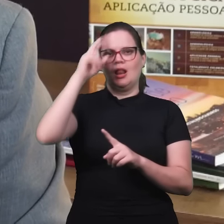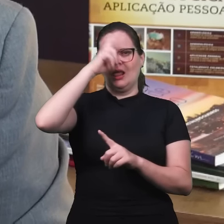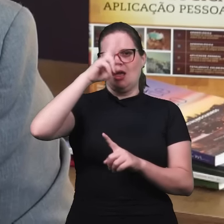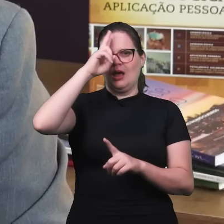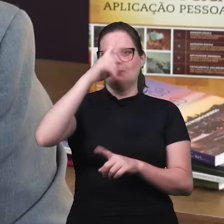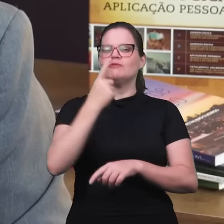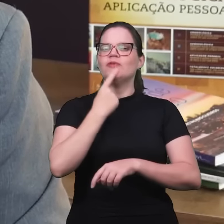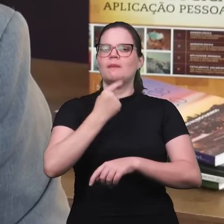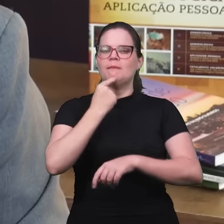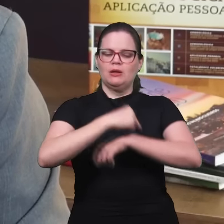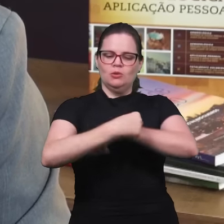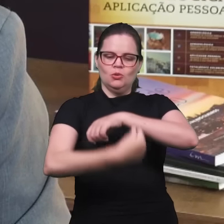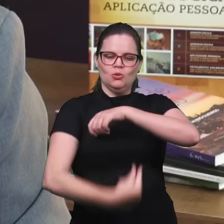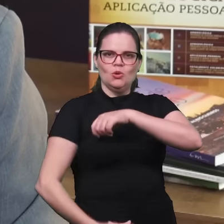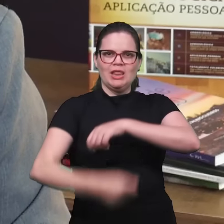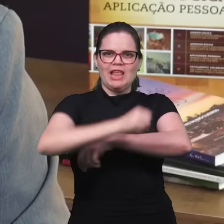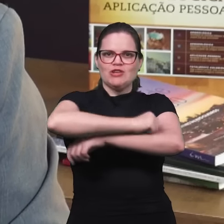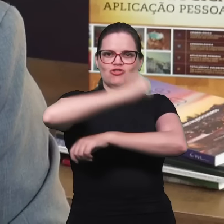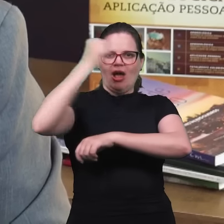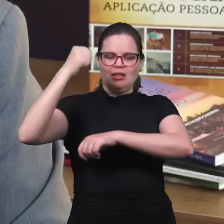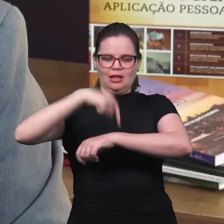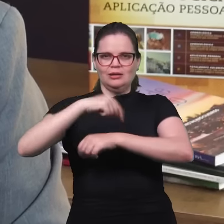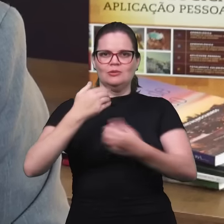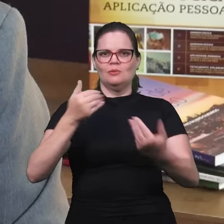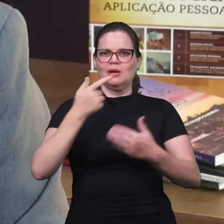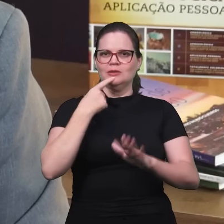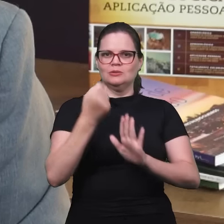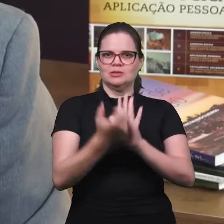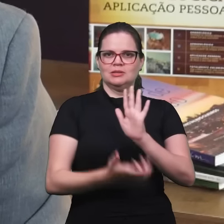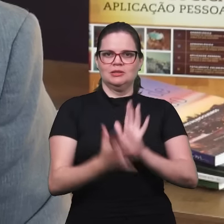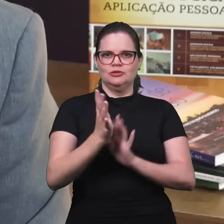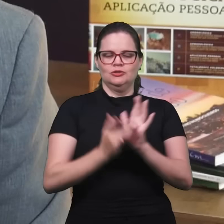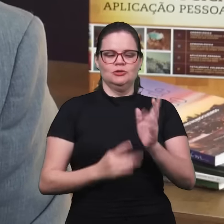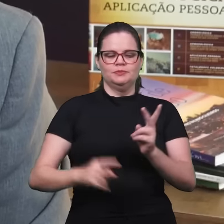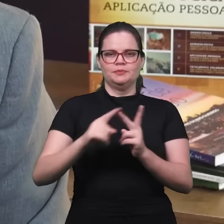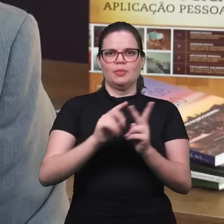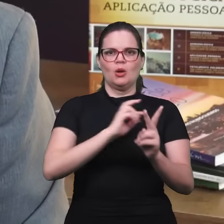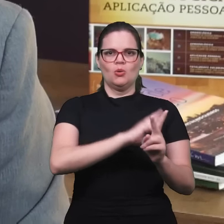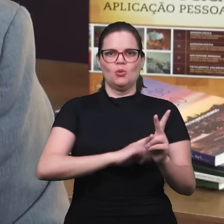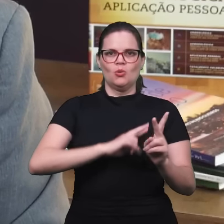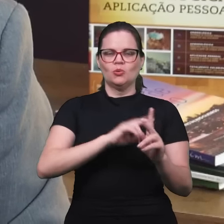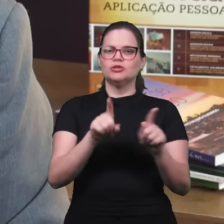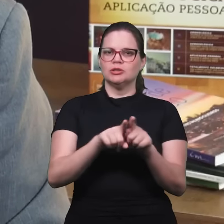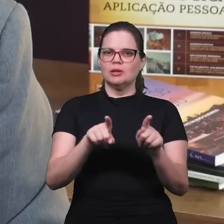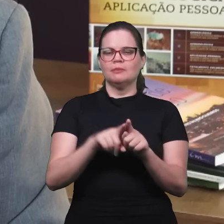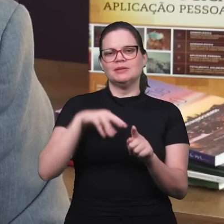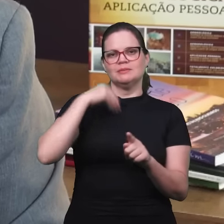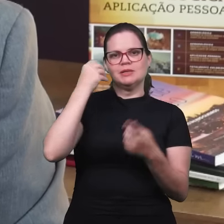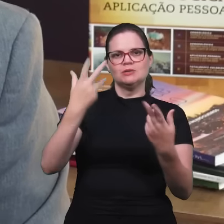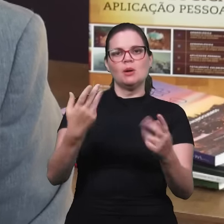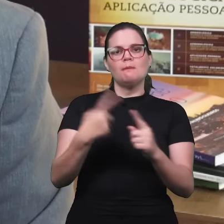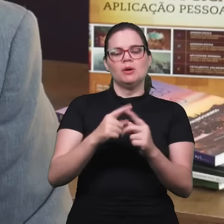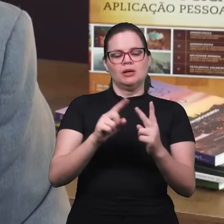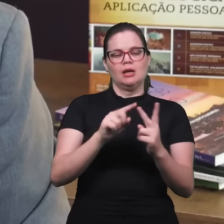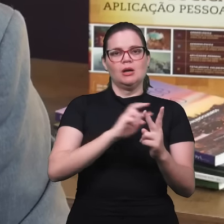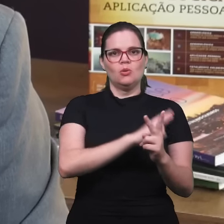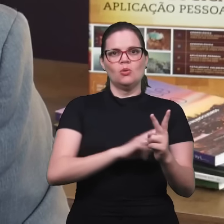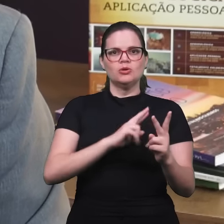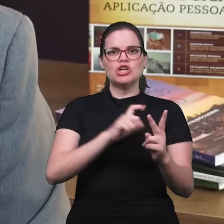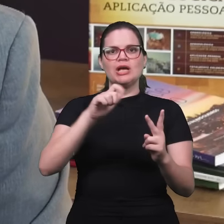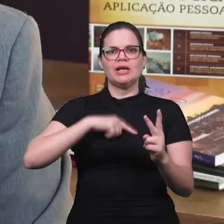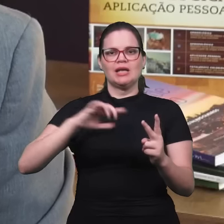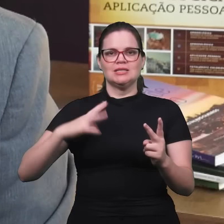né? Ruth vai viver esta bênção também porque Boaz foi o remidor de Ruth, né? E Jesus foi o remidor